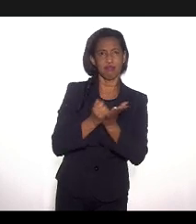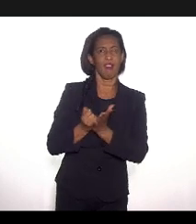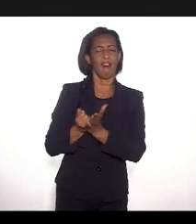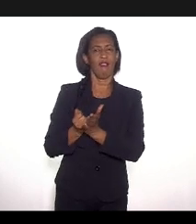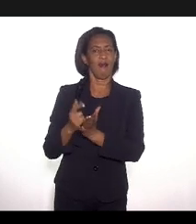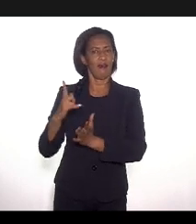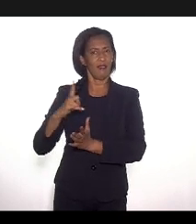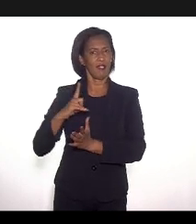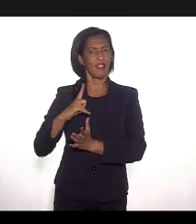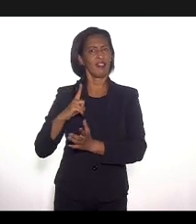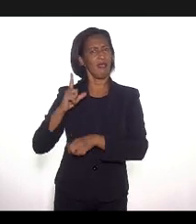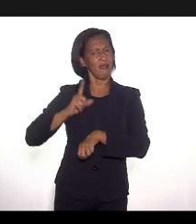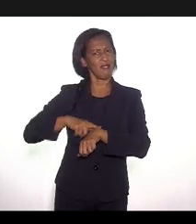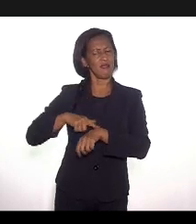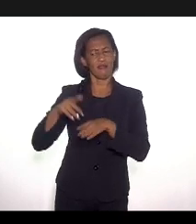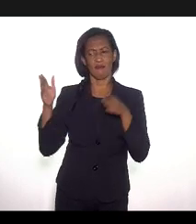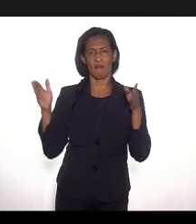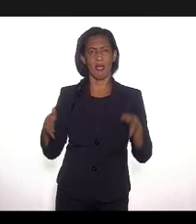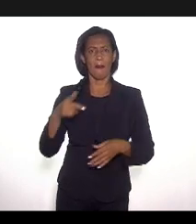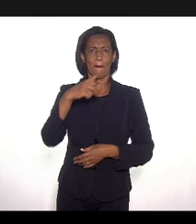tratadas nesse PLC